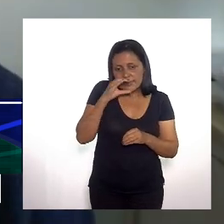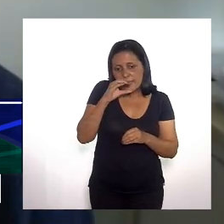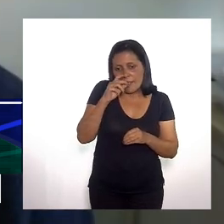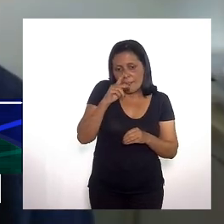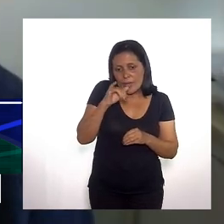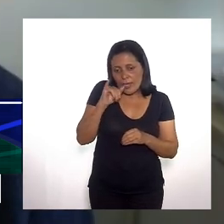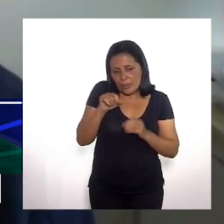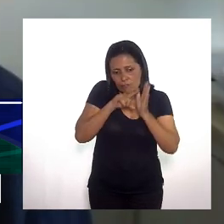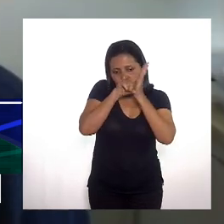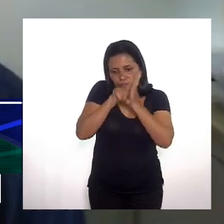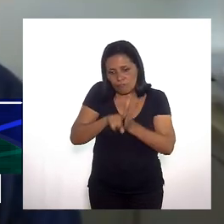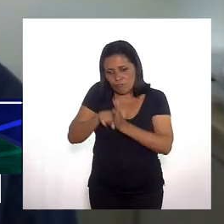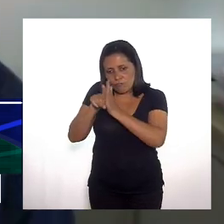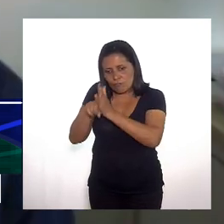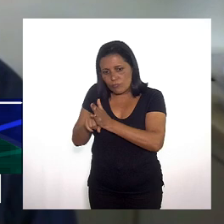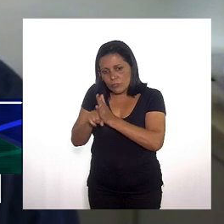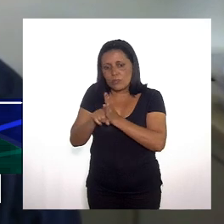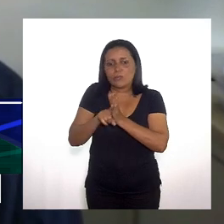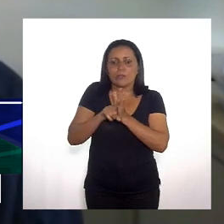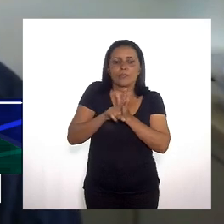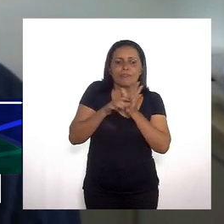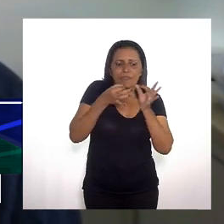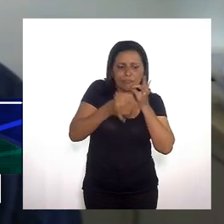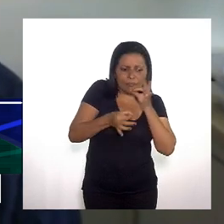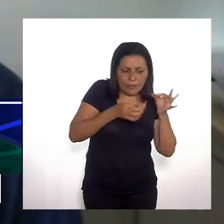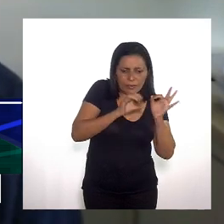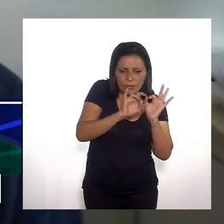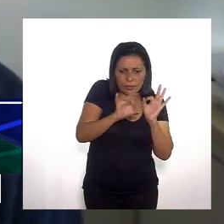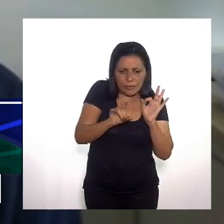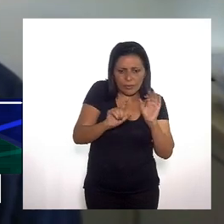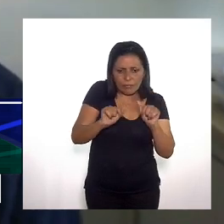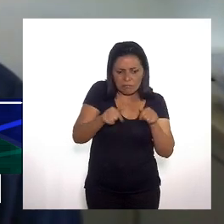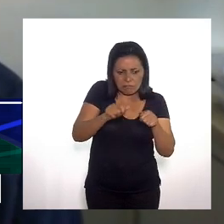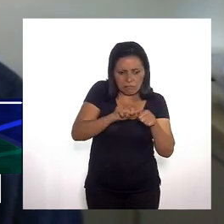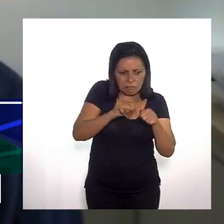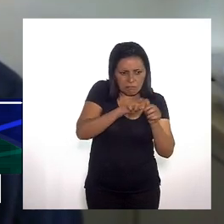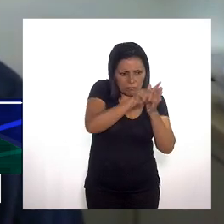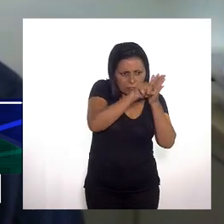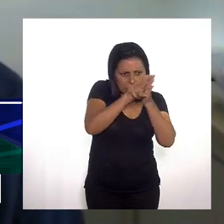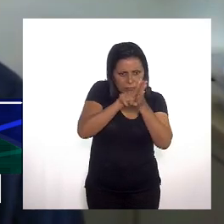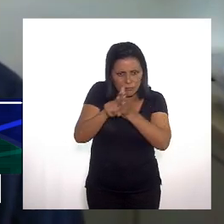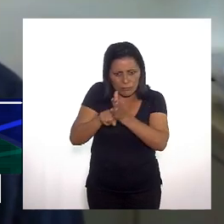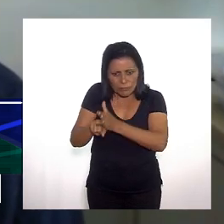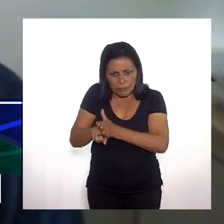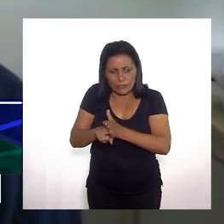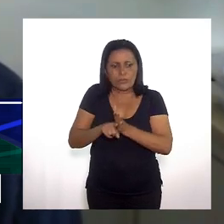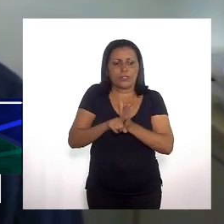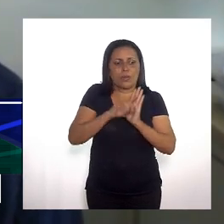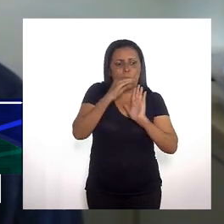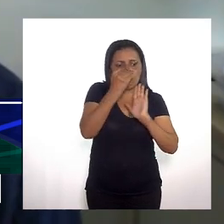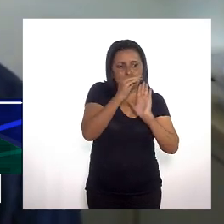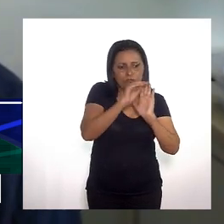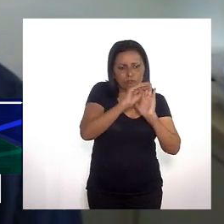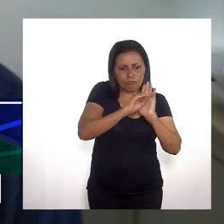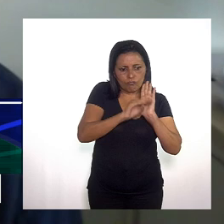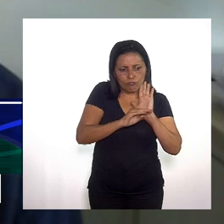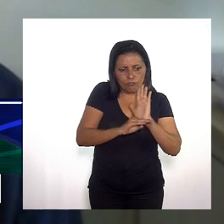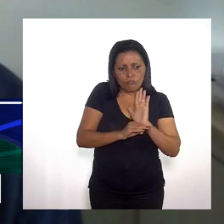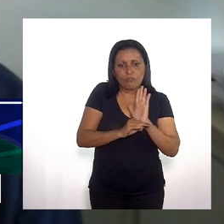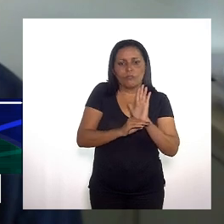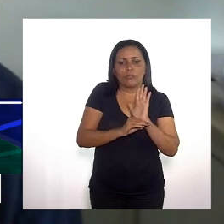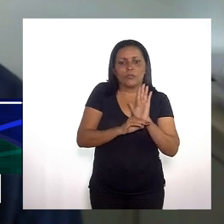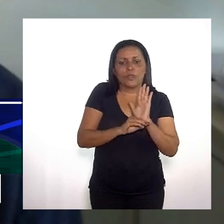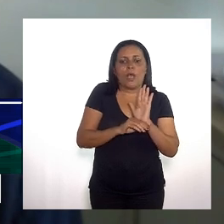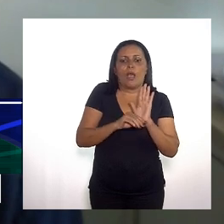das deduções da PE, fizer um indiciamento sobre uma receita que foi repassada